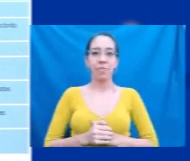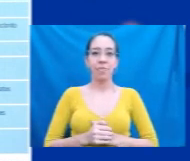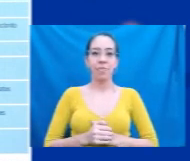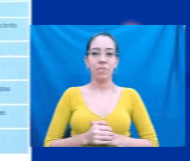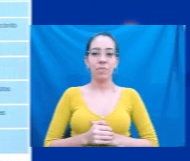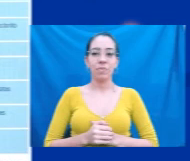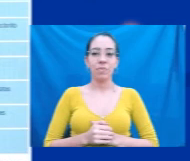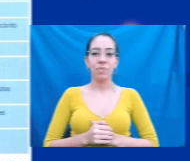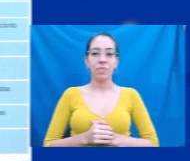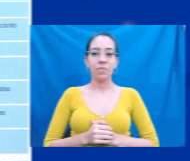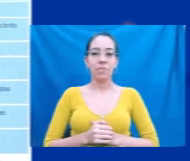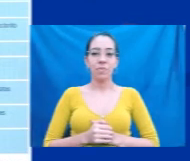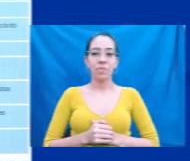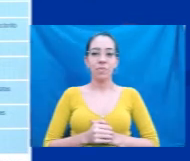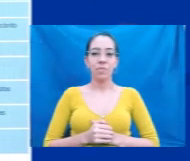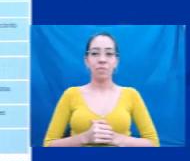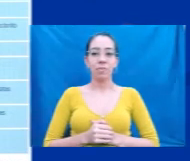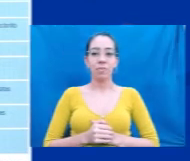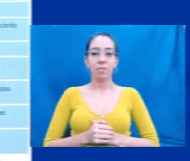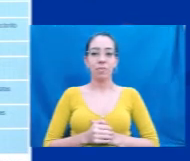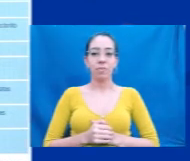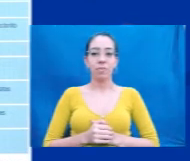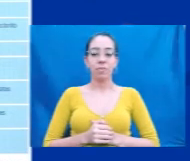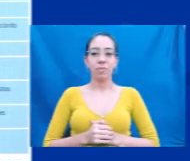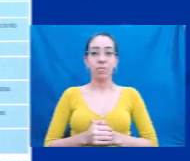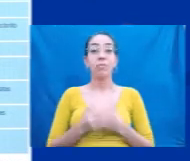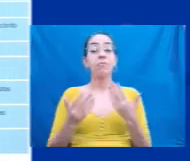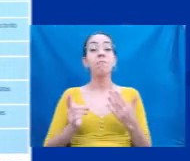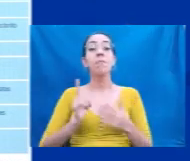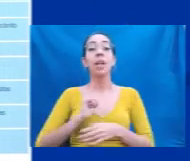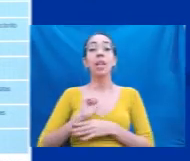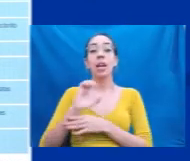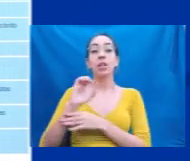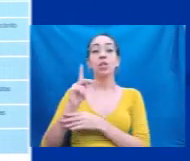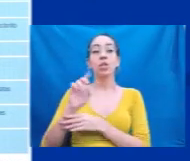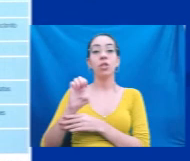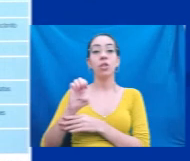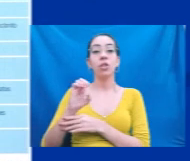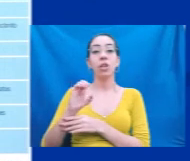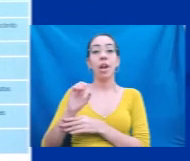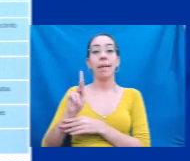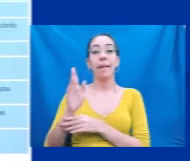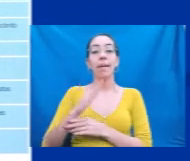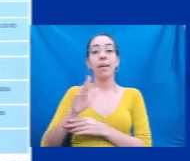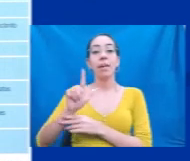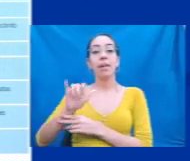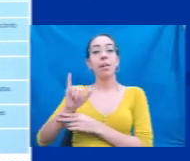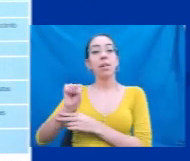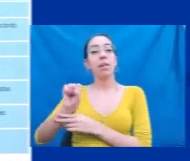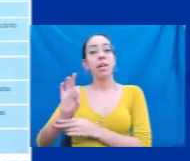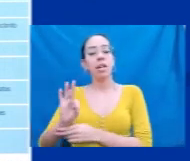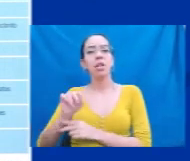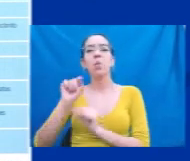Bem, existe o que nós chamamos de checklist, nós vamos ver isso um pouco mais à frente, mas o que que eu posso me basear